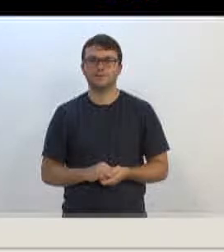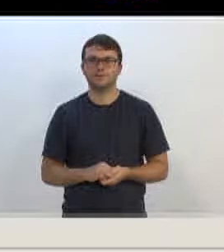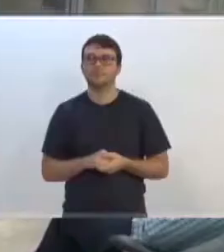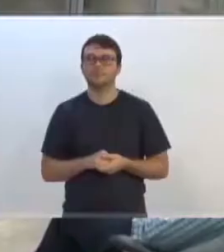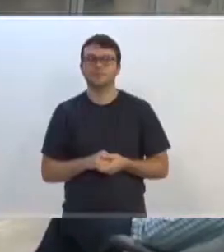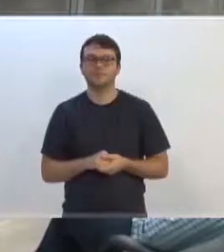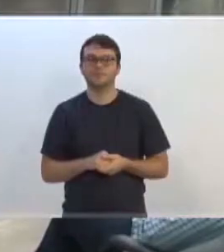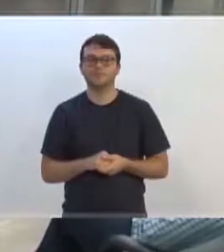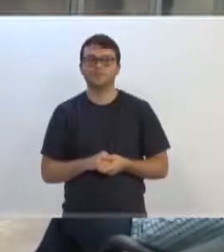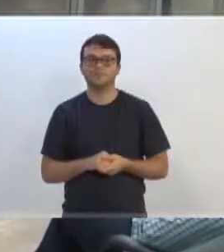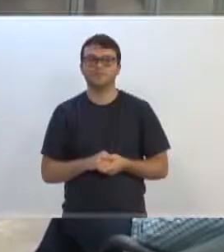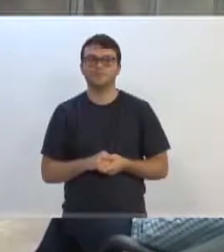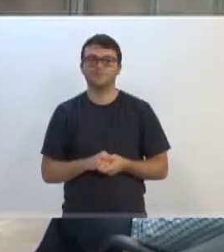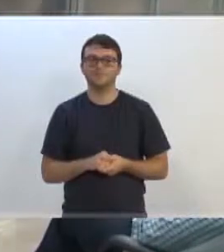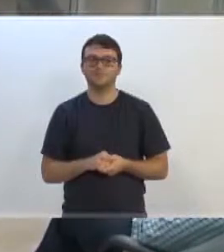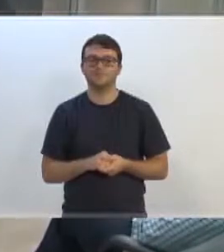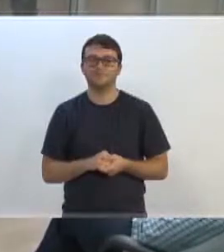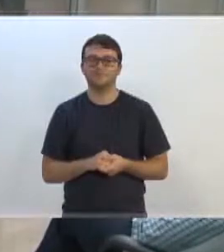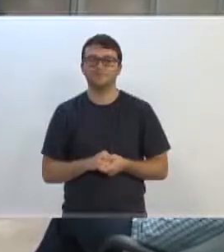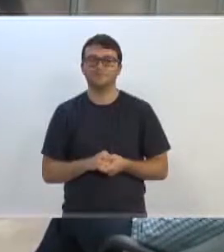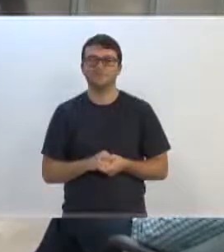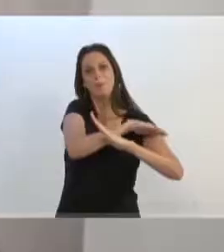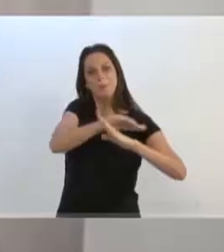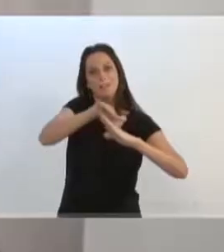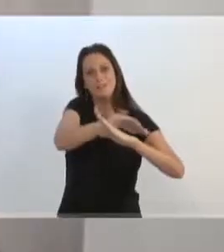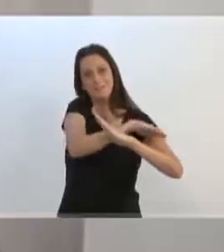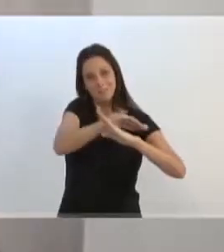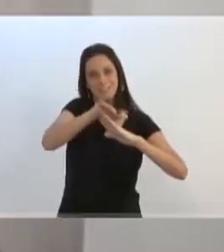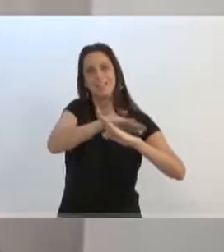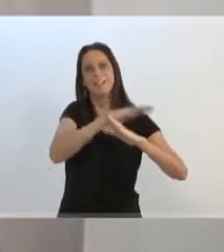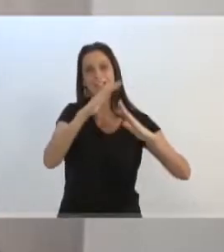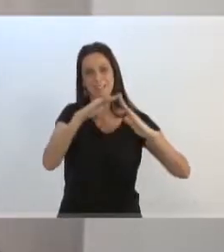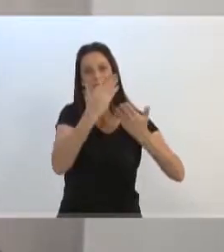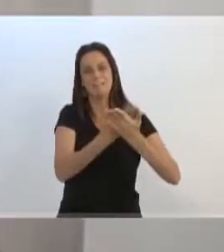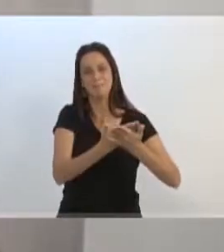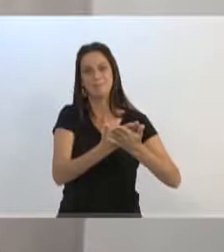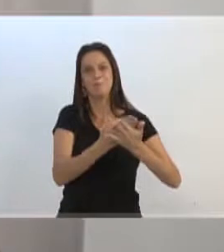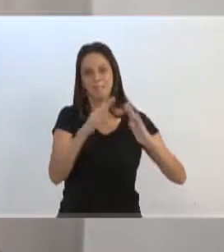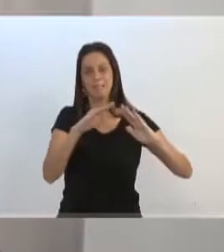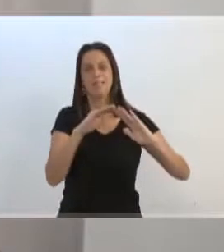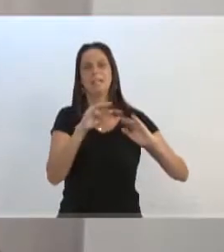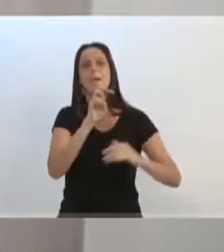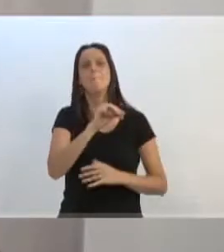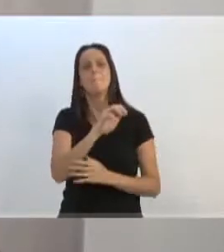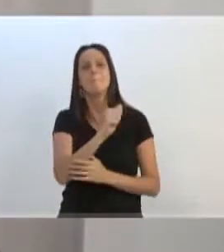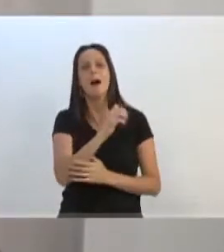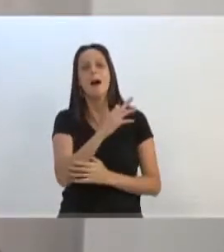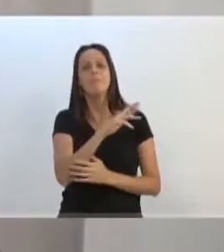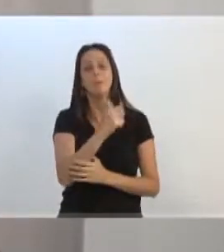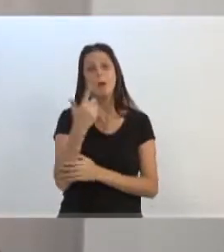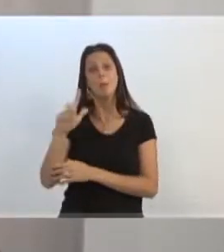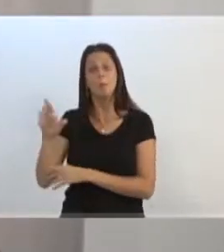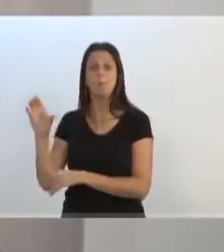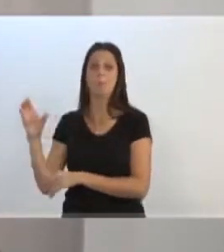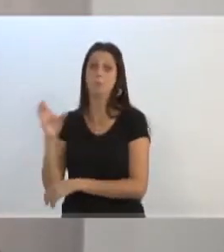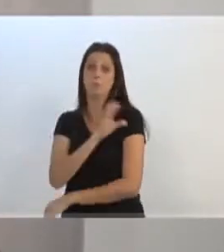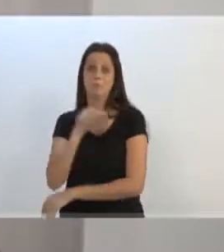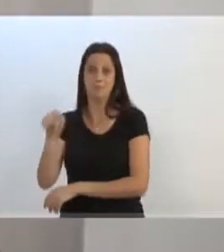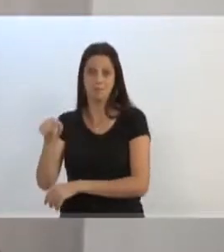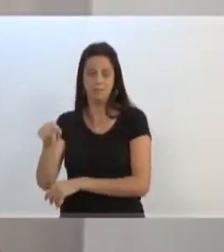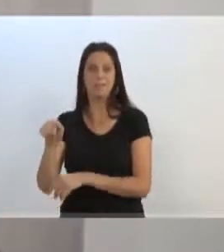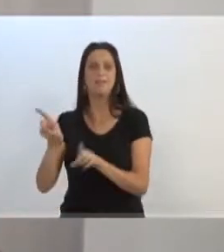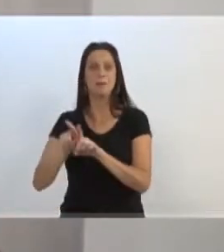e extraordinária. Nos destaques durante a sessão, o vereador Matias, líder do governo, falou